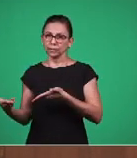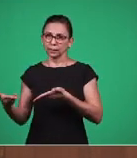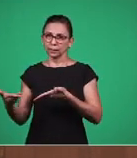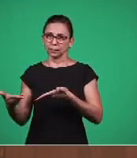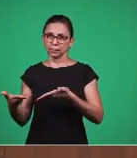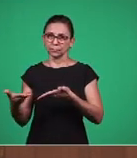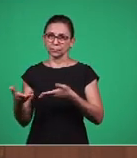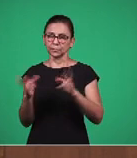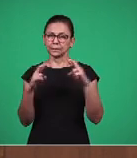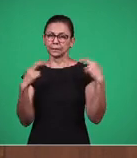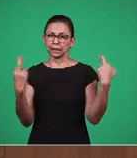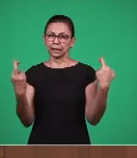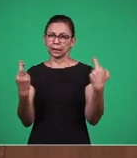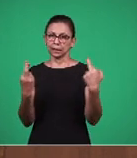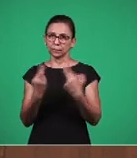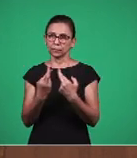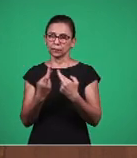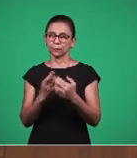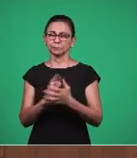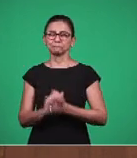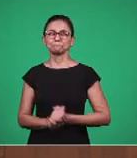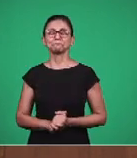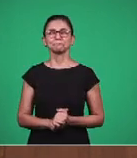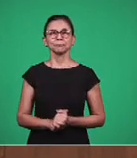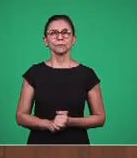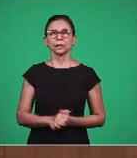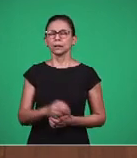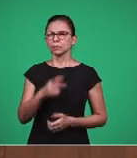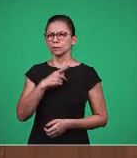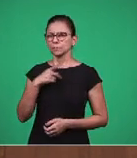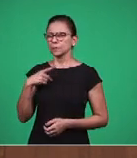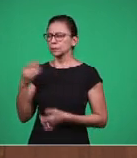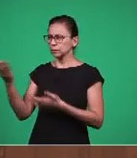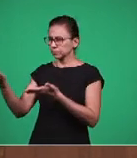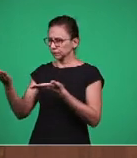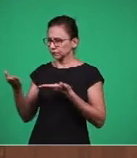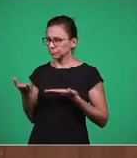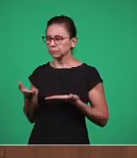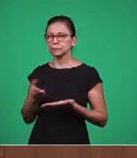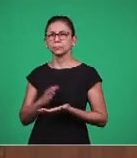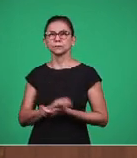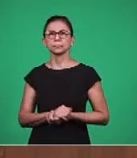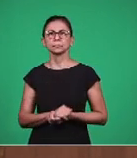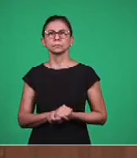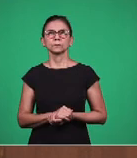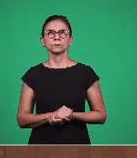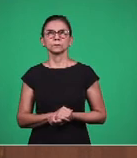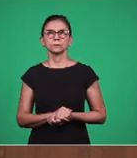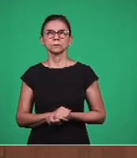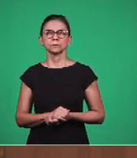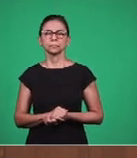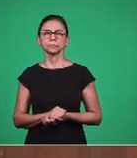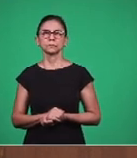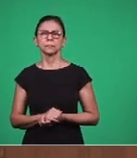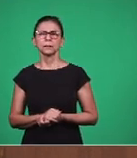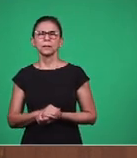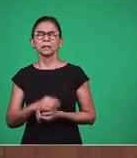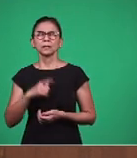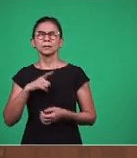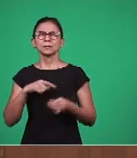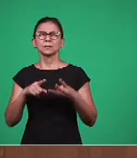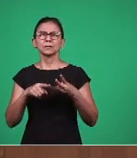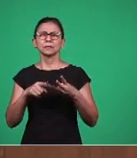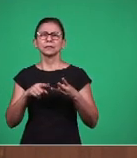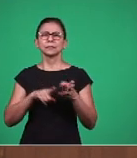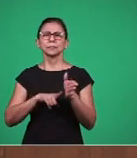está aqui, ele tem uma palavra também para complementar. Acho até que não vamos ter a última pergunta. Tem a terceira ainda. Tem uma